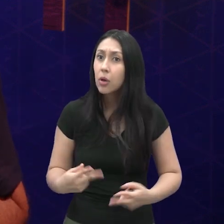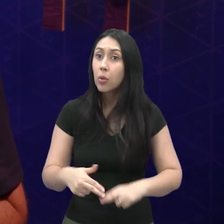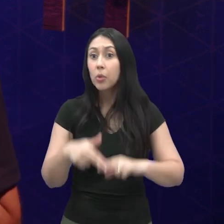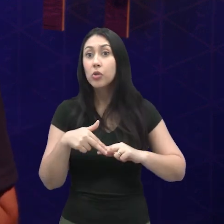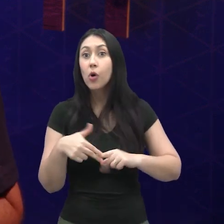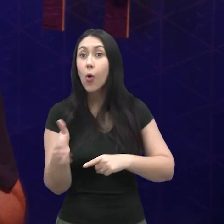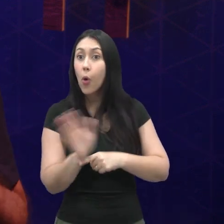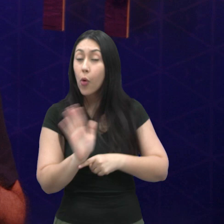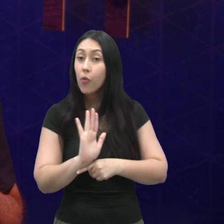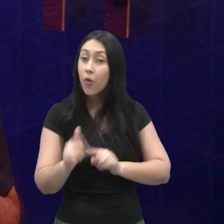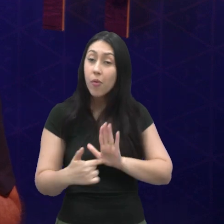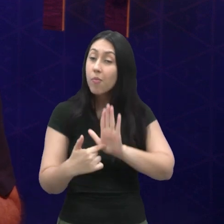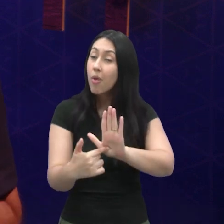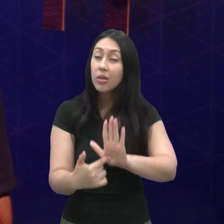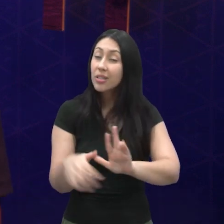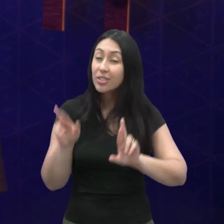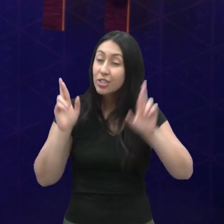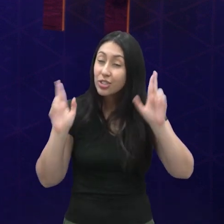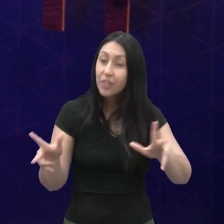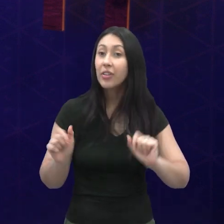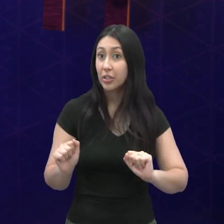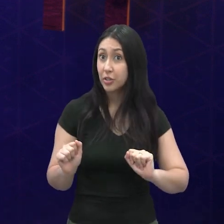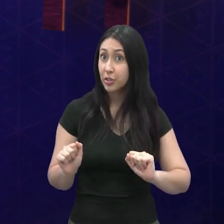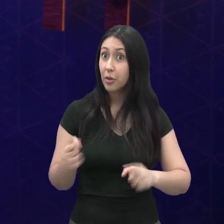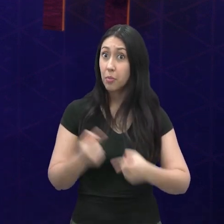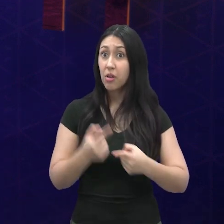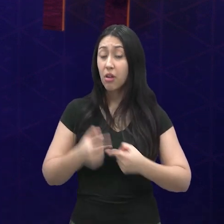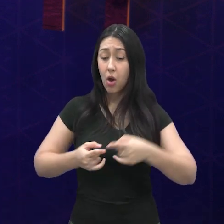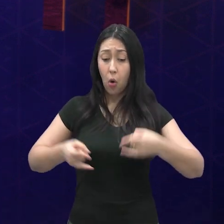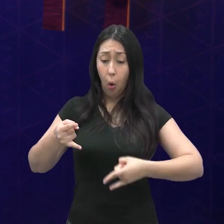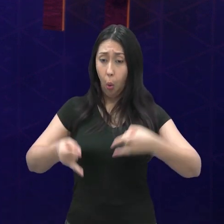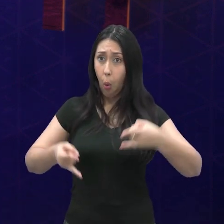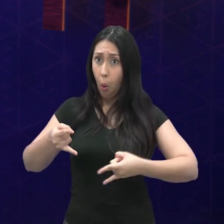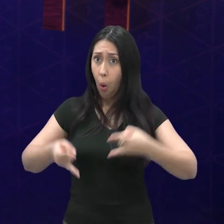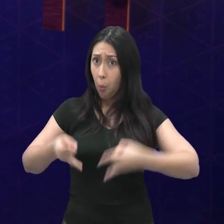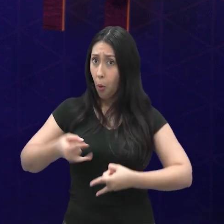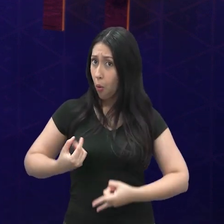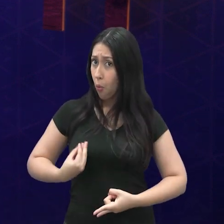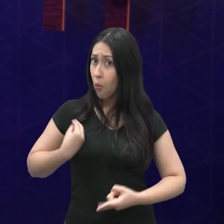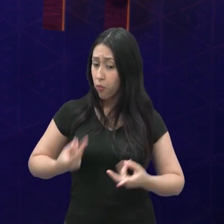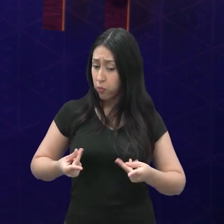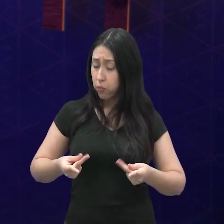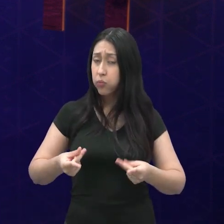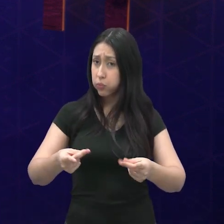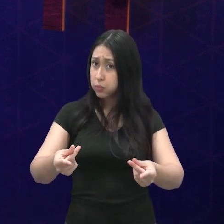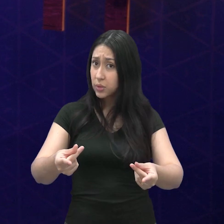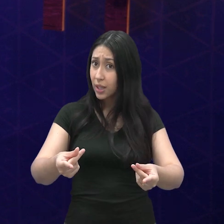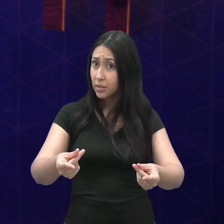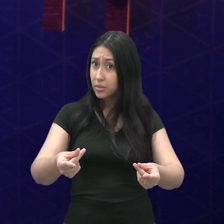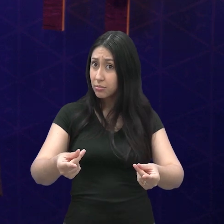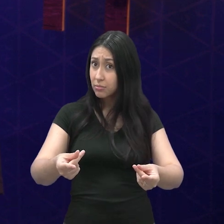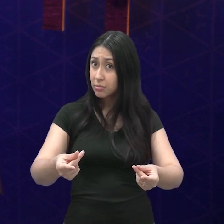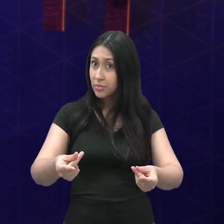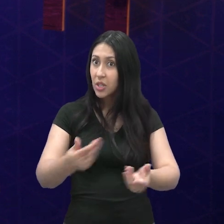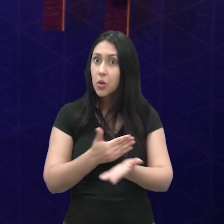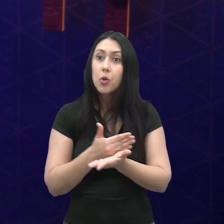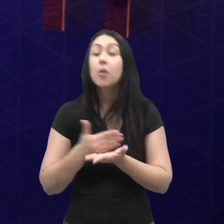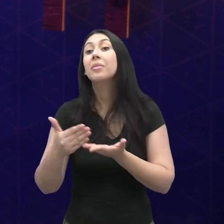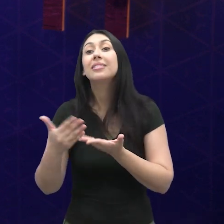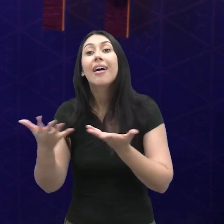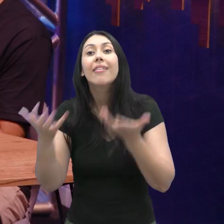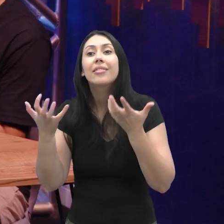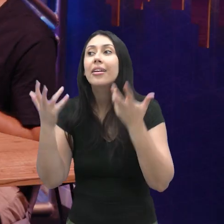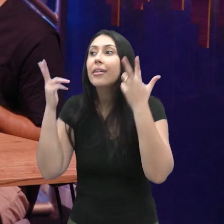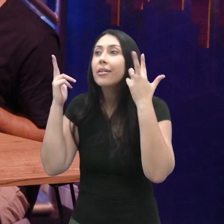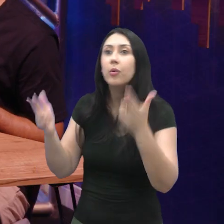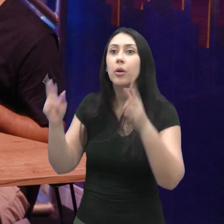a essa busca pela juventude, porque o robô, que teoricamente poderia ser imortal, ele começa a fazer o